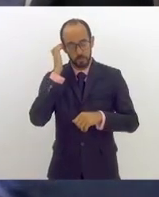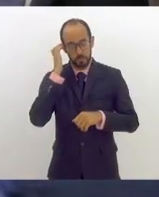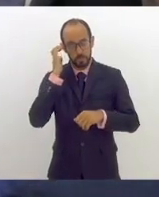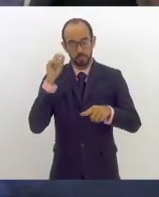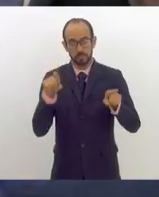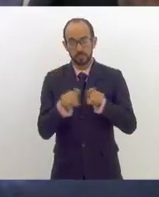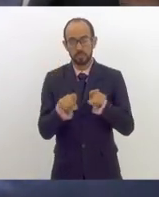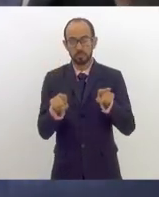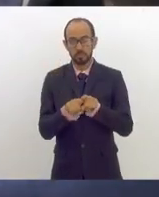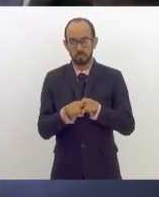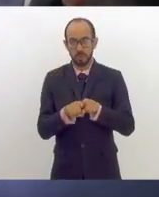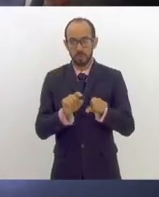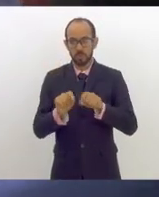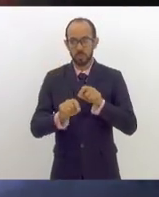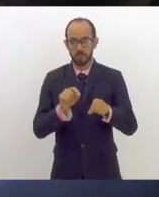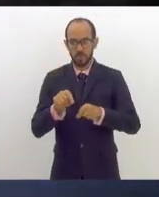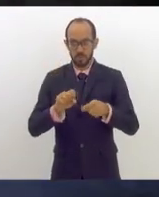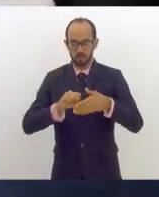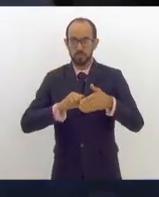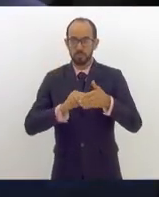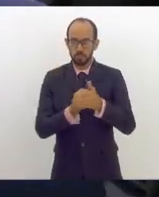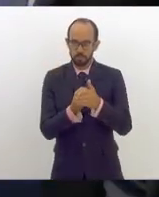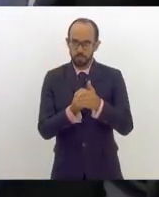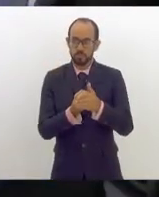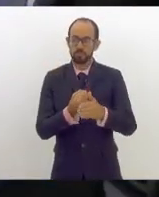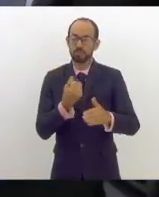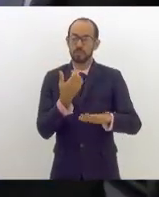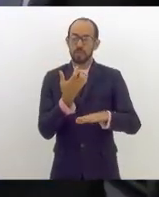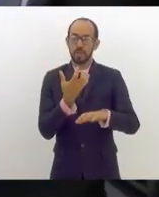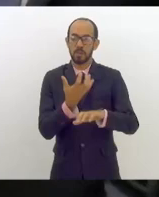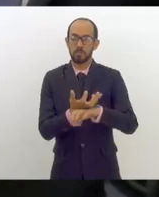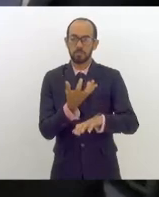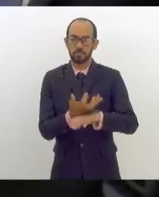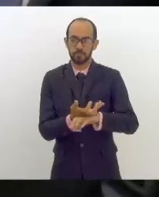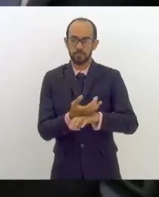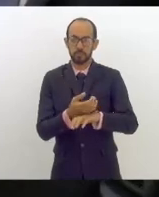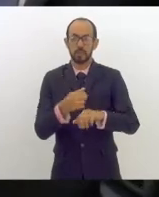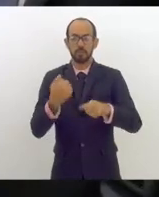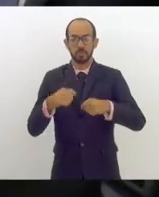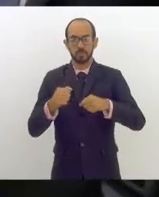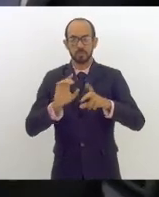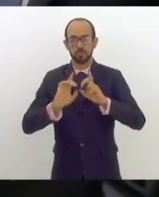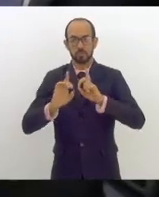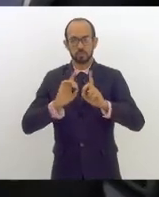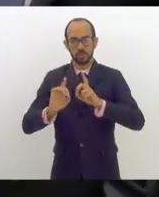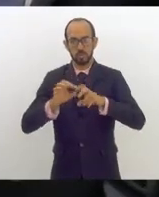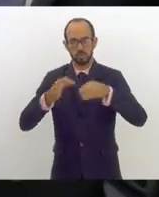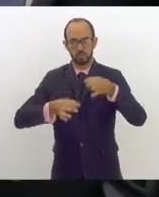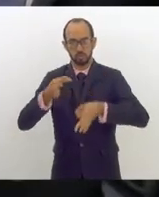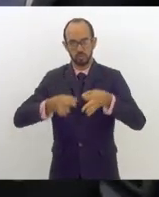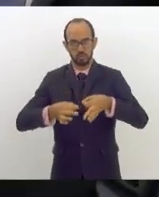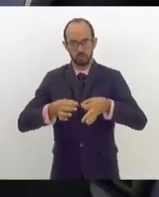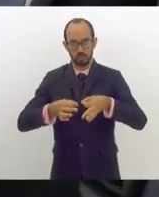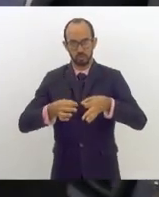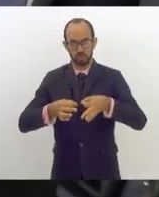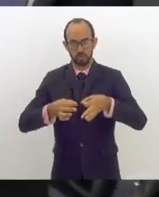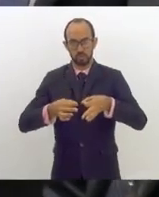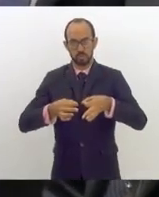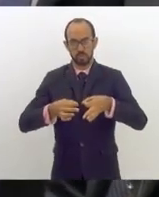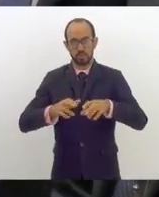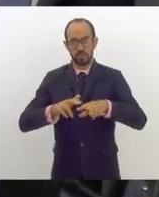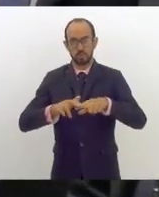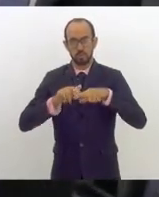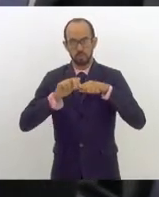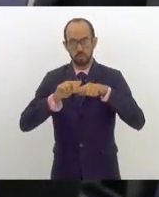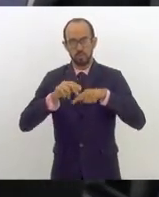em forma de obstrução a matéria é complexa cabem discussões jurídicas como se observa aqui do plenário e por essa